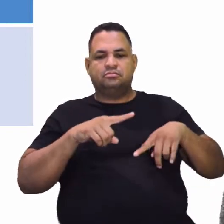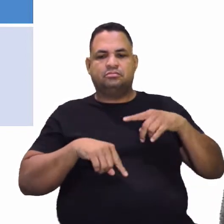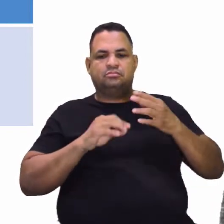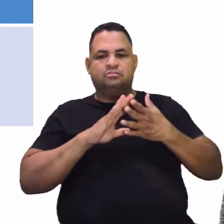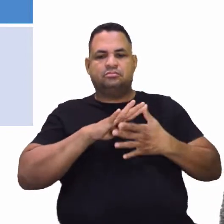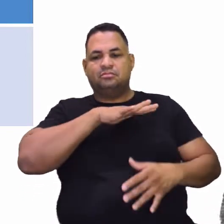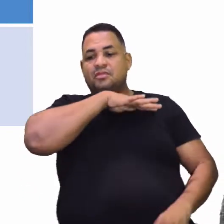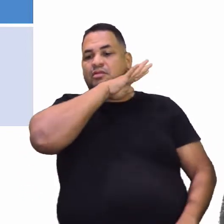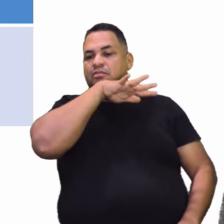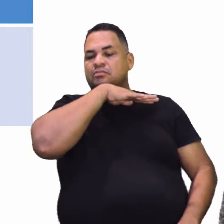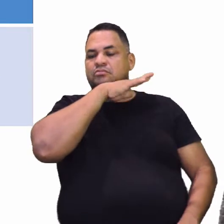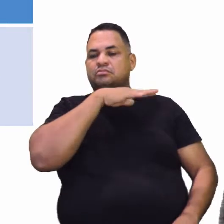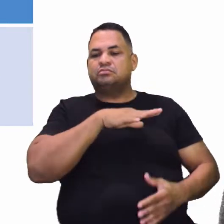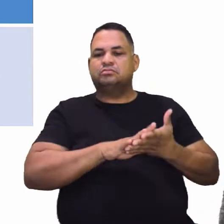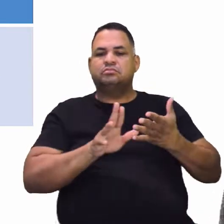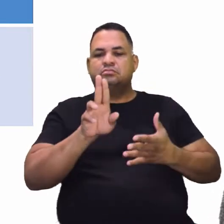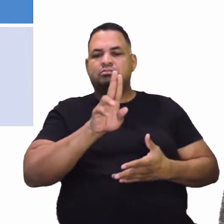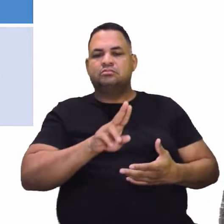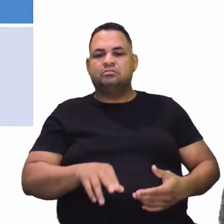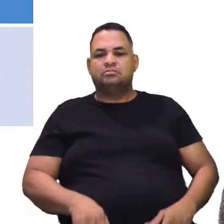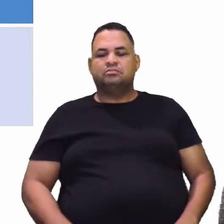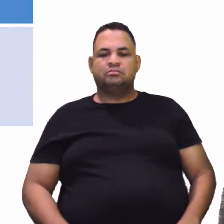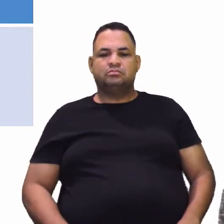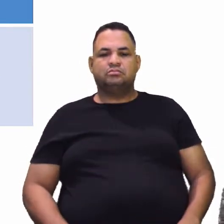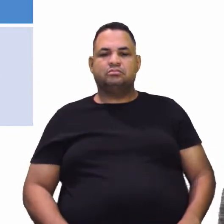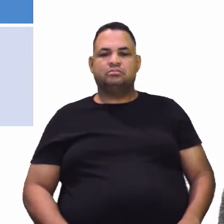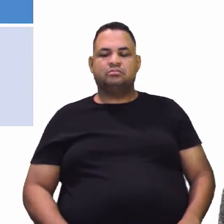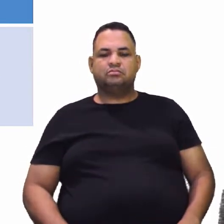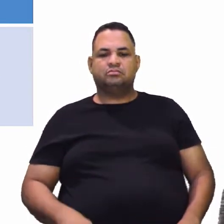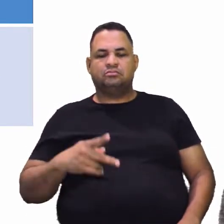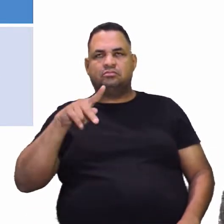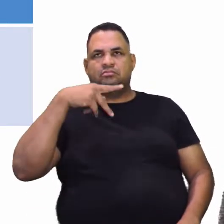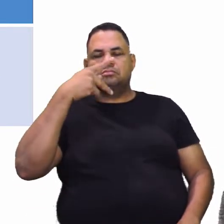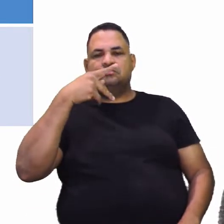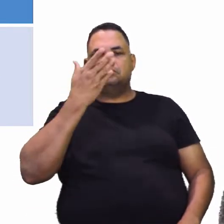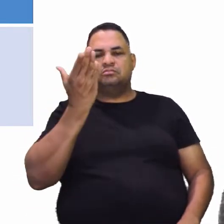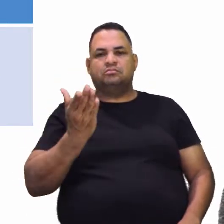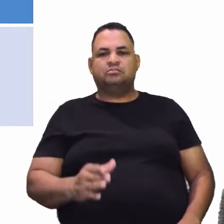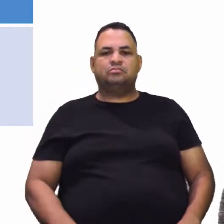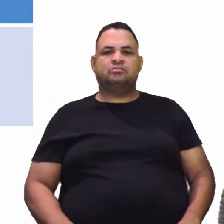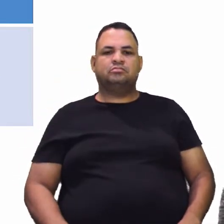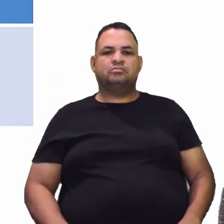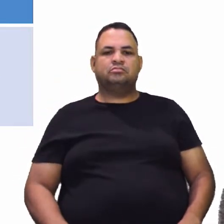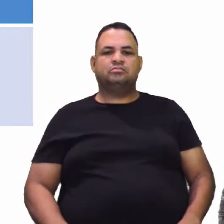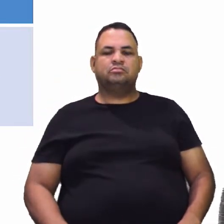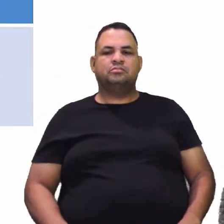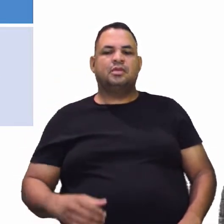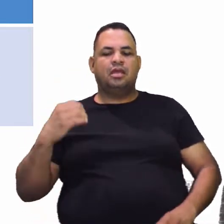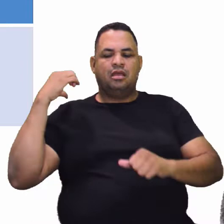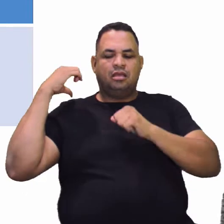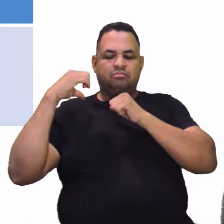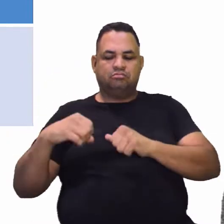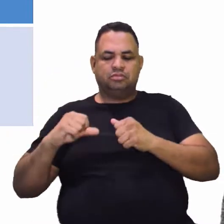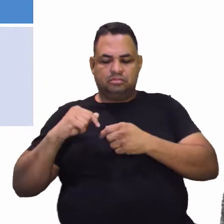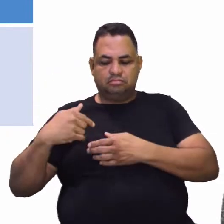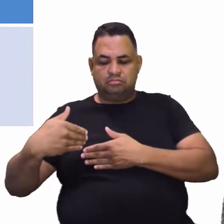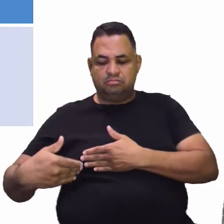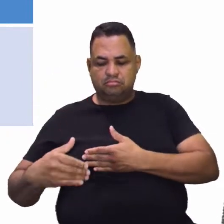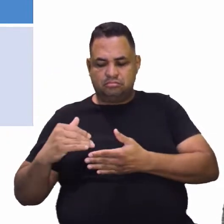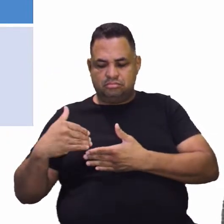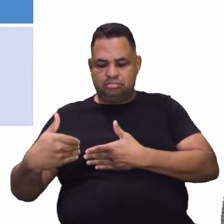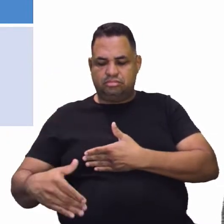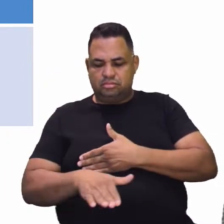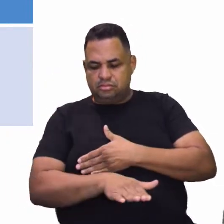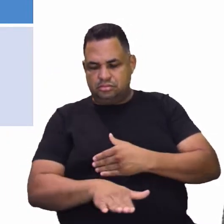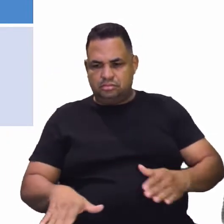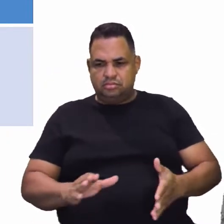objetos e animais. Você vai usar esse pronome pessoal para falar, por exemplo, da sua bolsa que caiu. Ah, ela caiu no